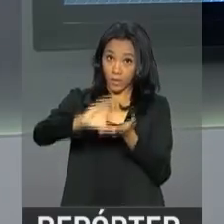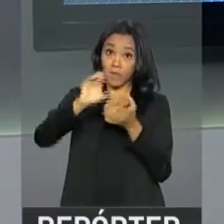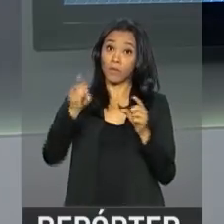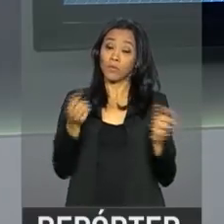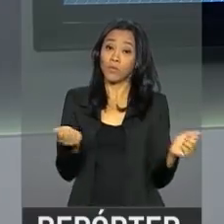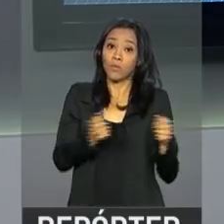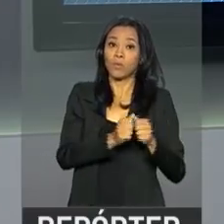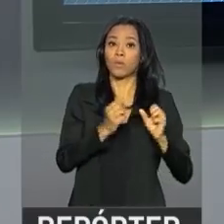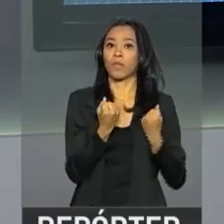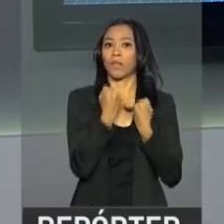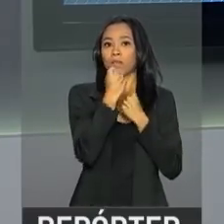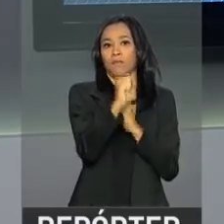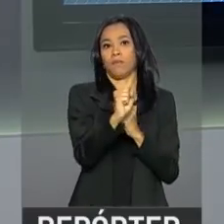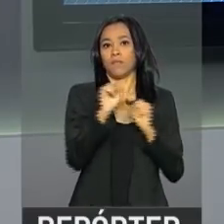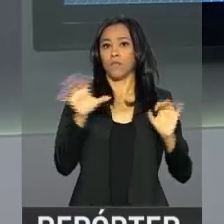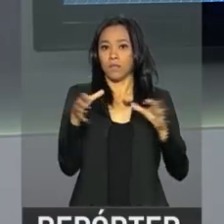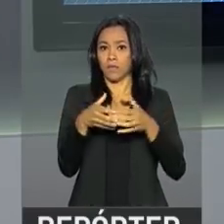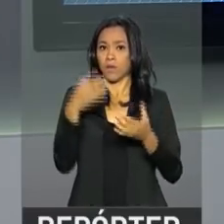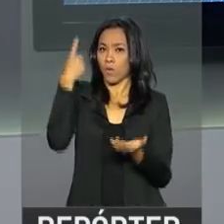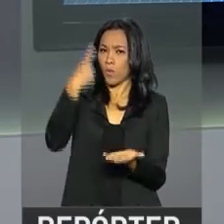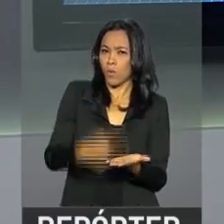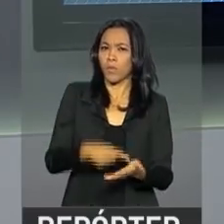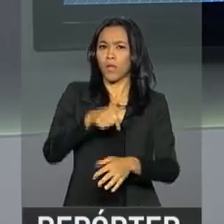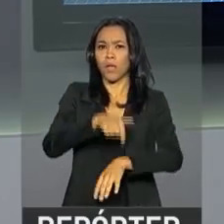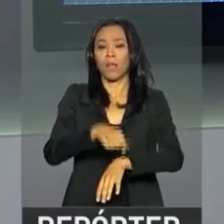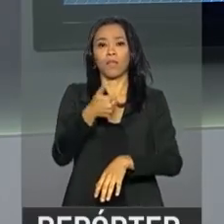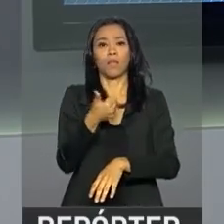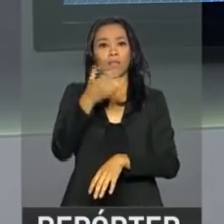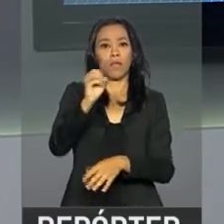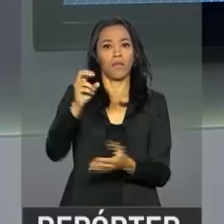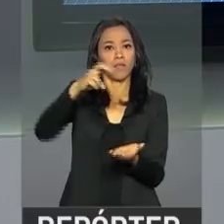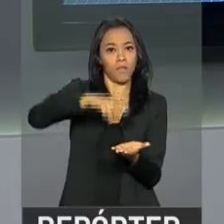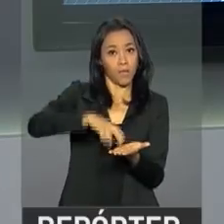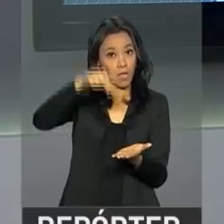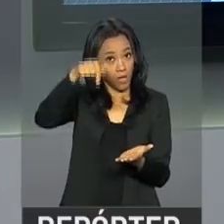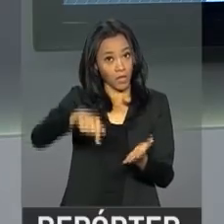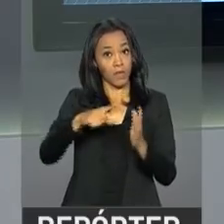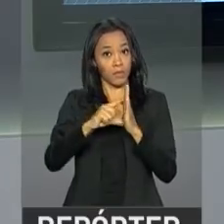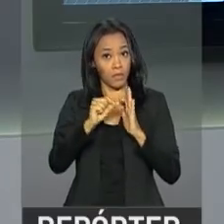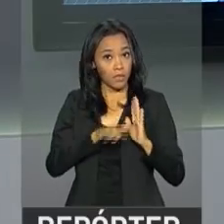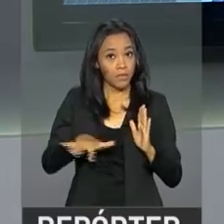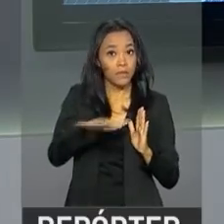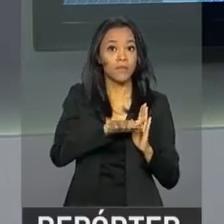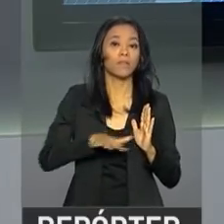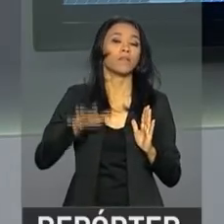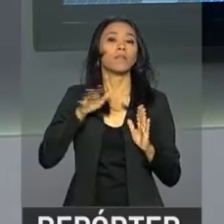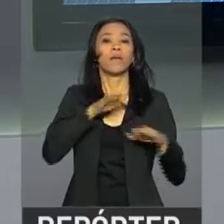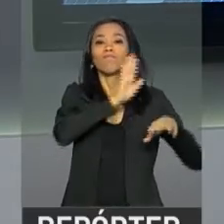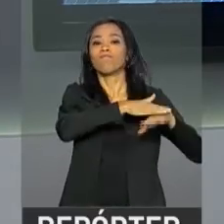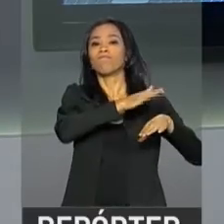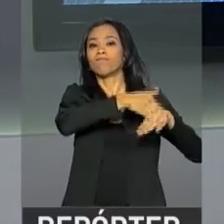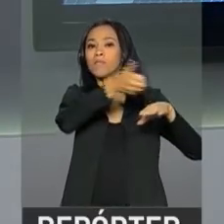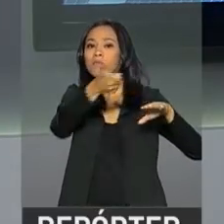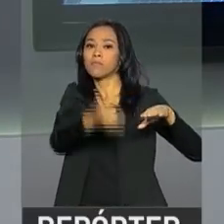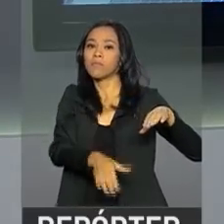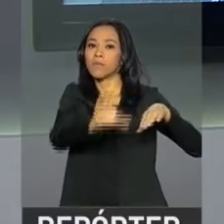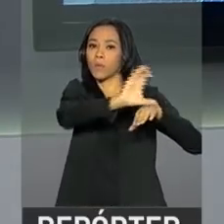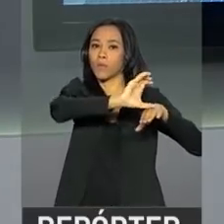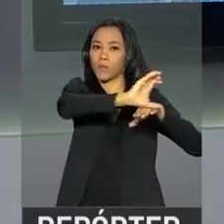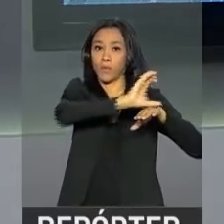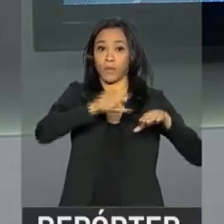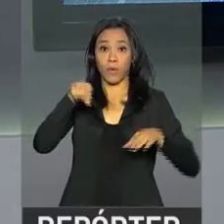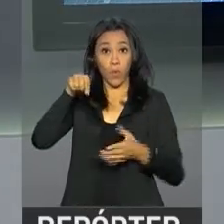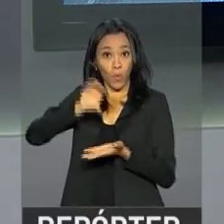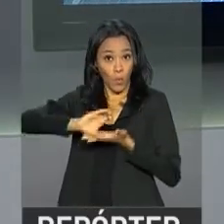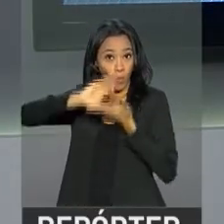encontro está marcado para as 10 horas no palácio da alvorada em brasília segundo a constituição federal esses conselhos devem ser